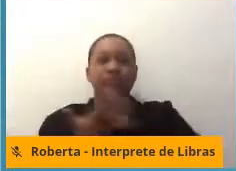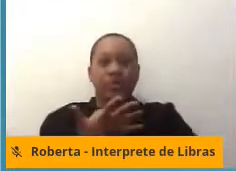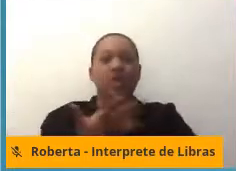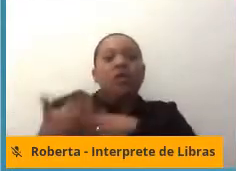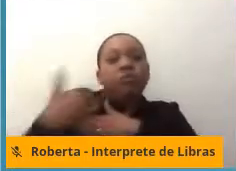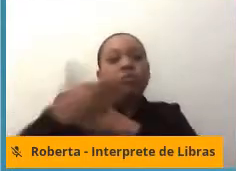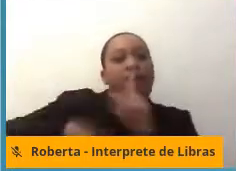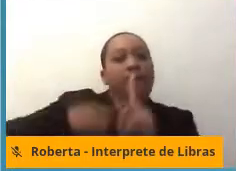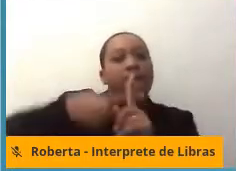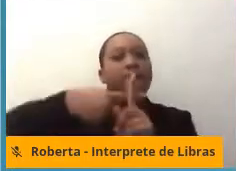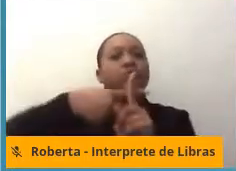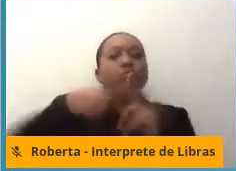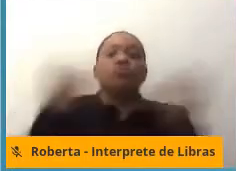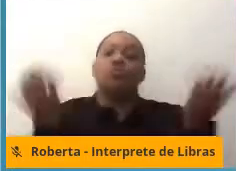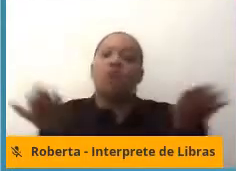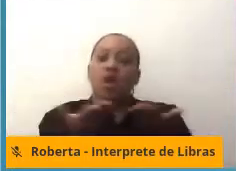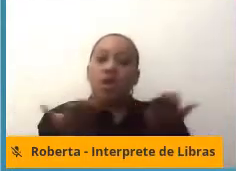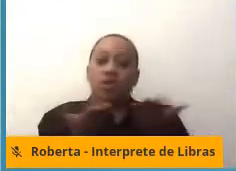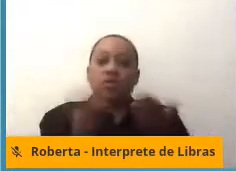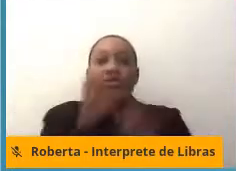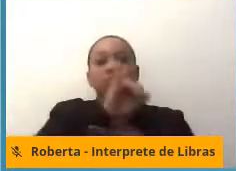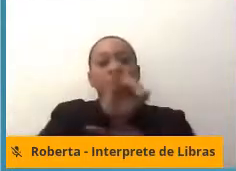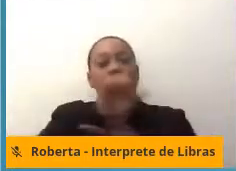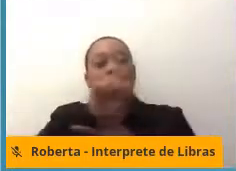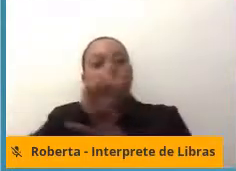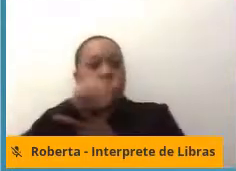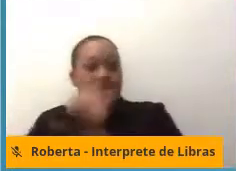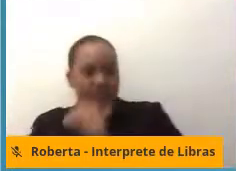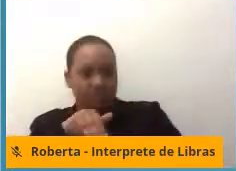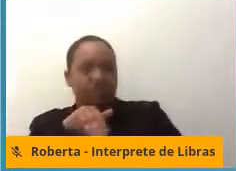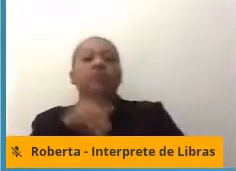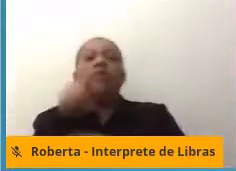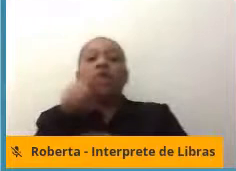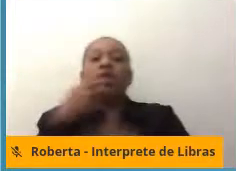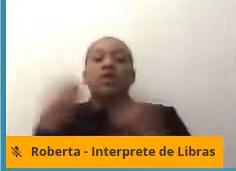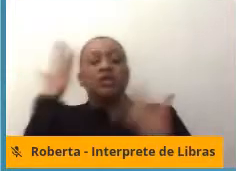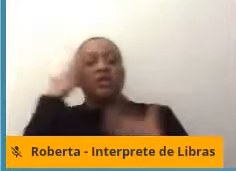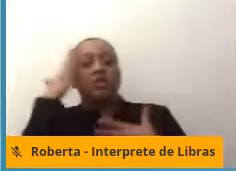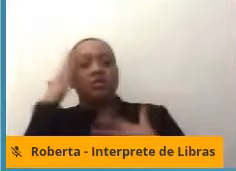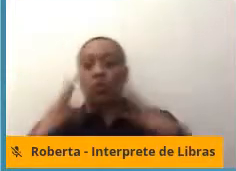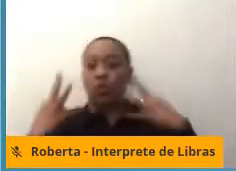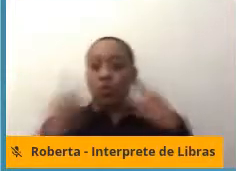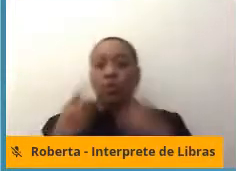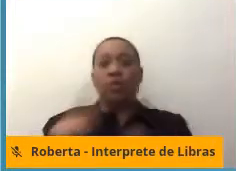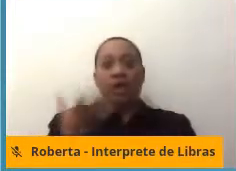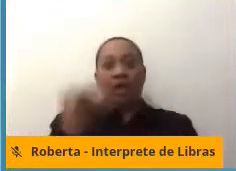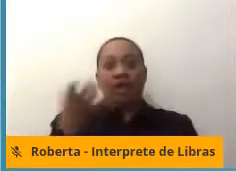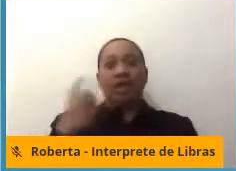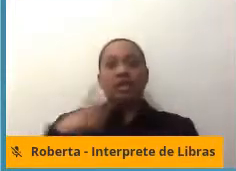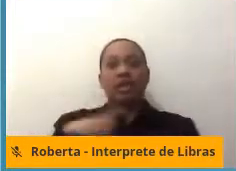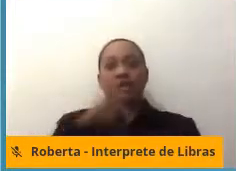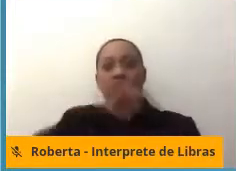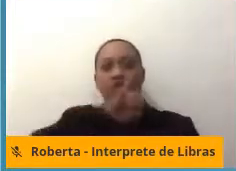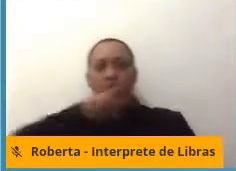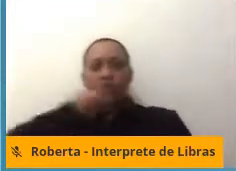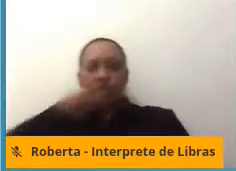da IgM. Então, é aquela história, todo mundo quer ter um IgG, né, positivo, mas quer ter sem passar por nenhum problema.